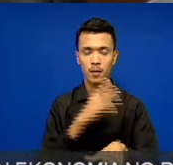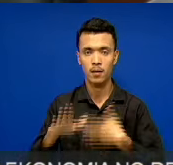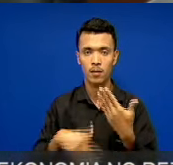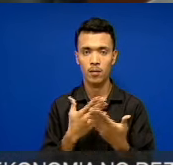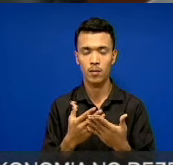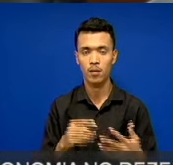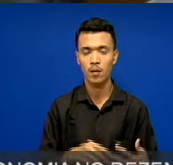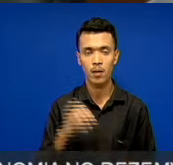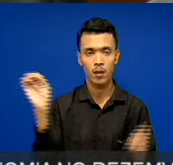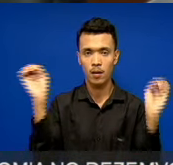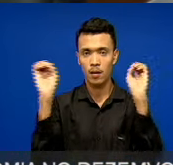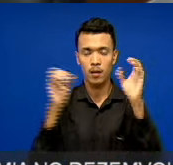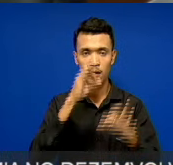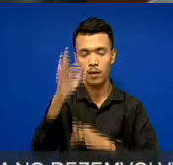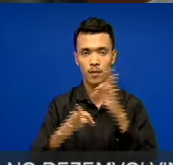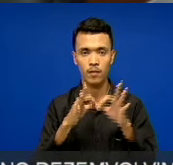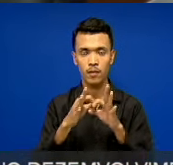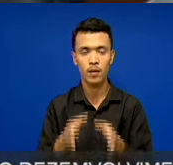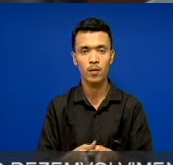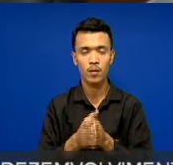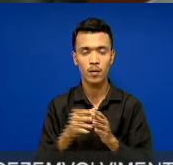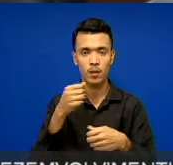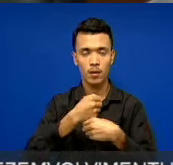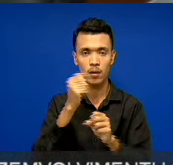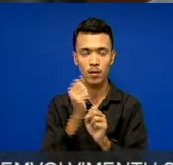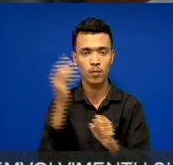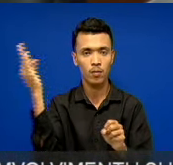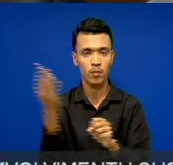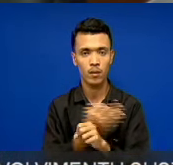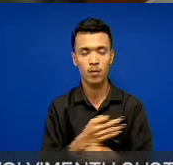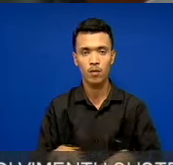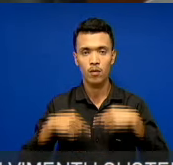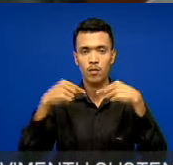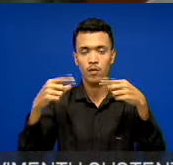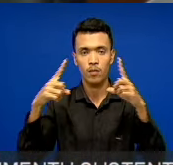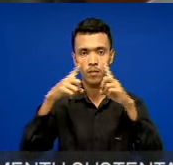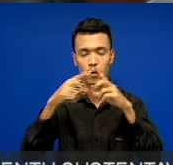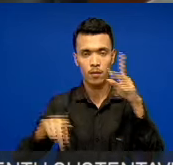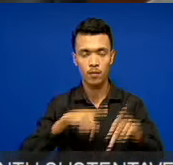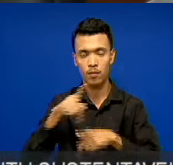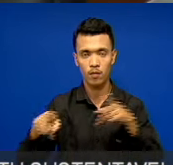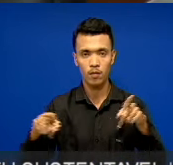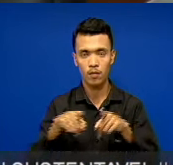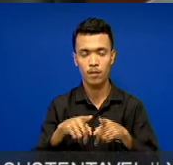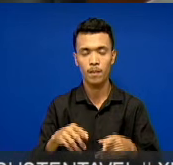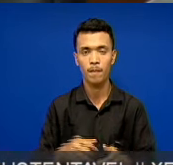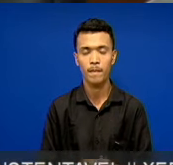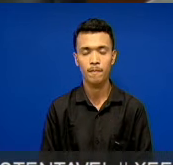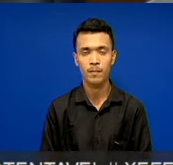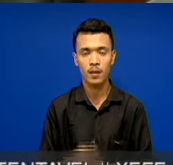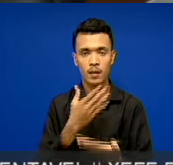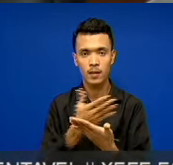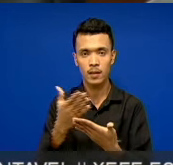pobo se itala fiar de kiu dokumen serne halo ba foba pobo par konvensi sira imagina Folin da agora